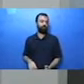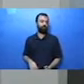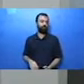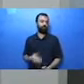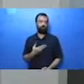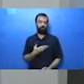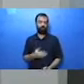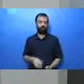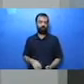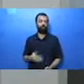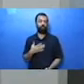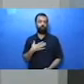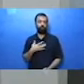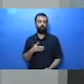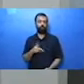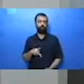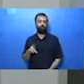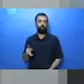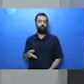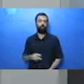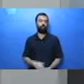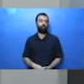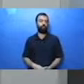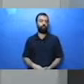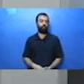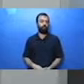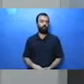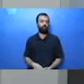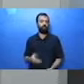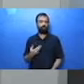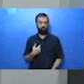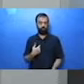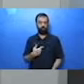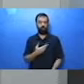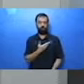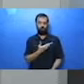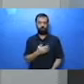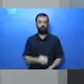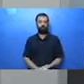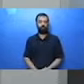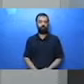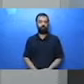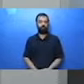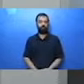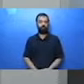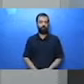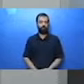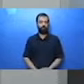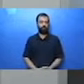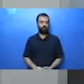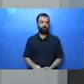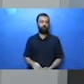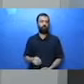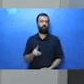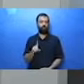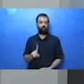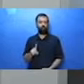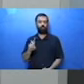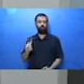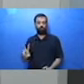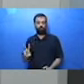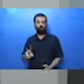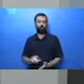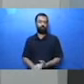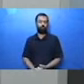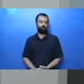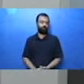1. Eu sou o professor Claudinei e o nosso intérprete de Libras é o Rafael Justus, termos 1 e 2.